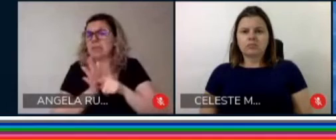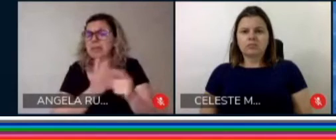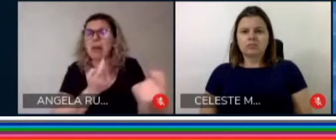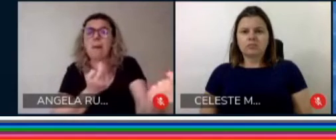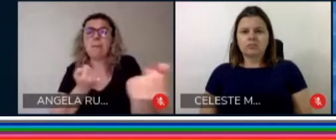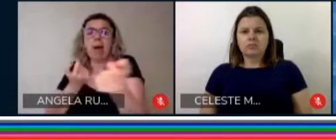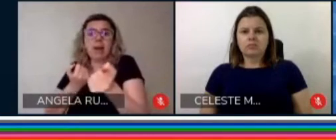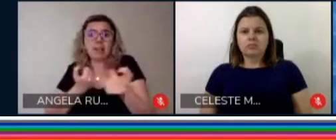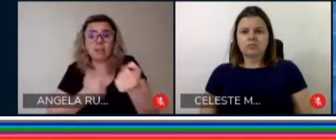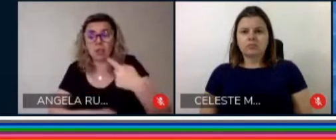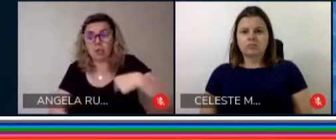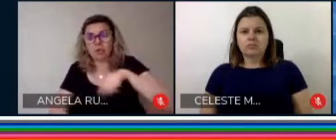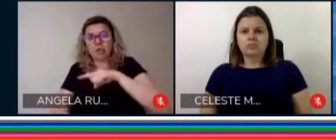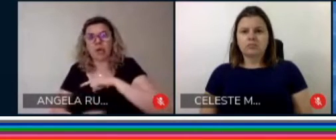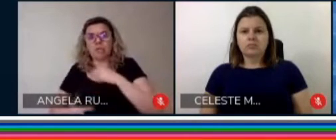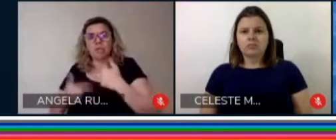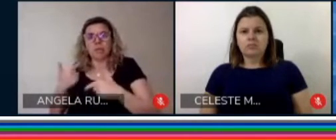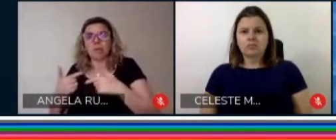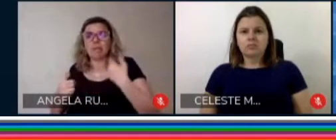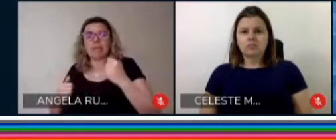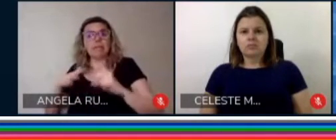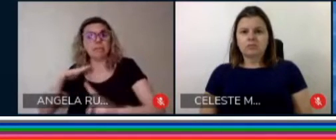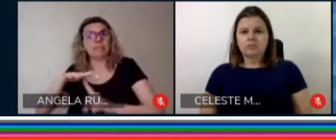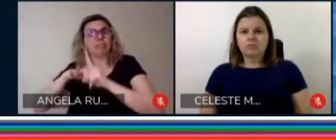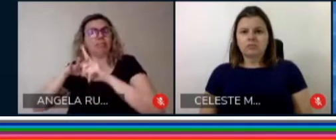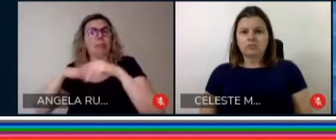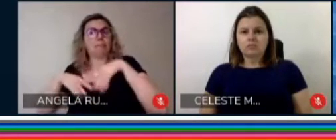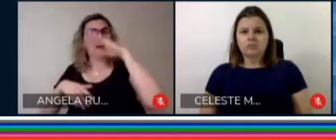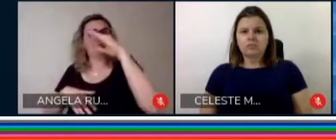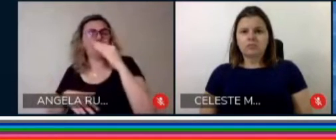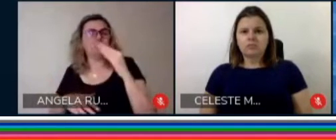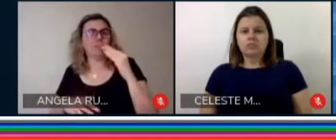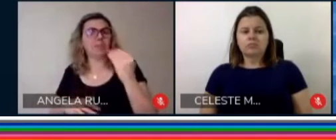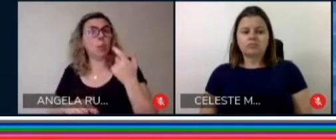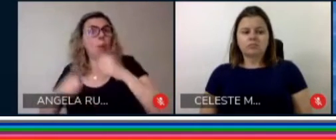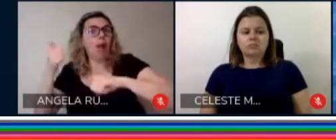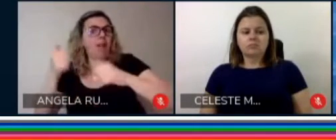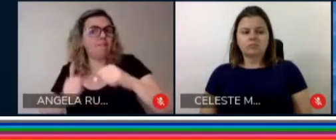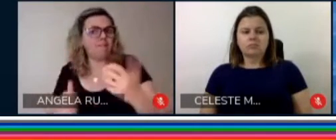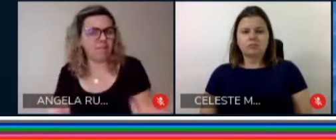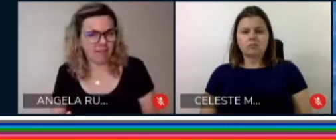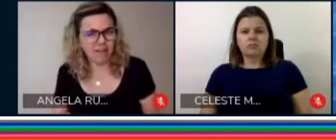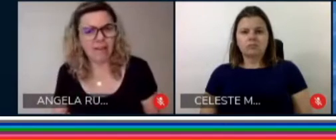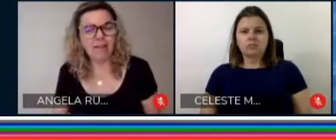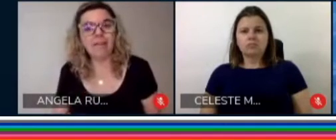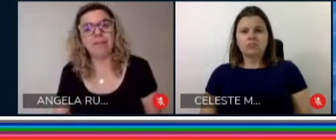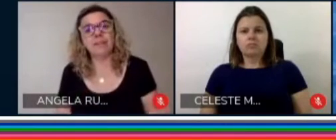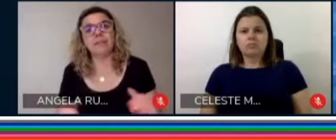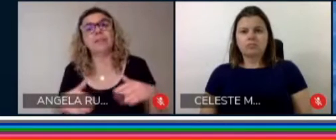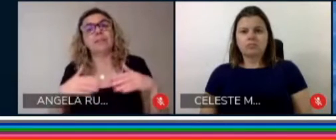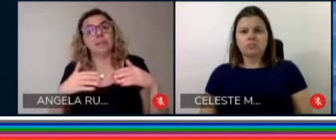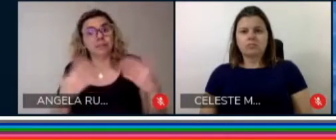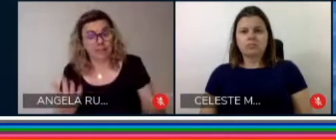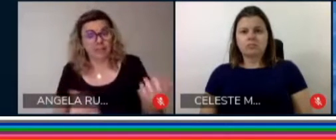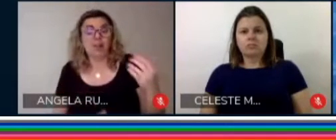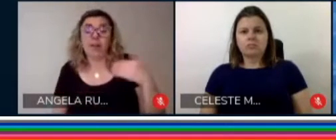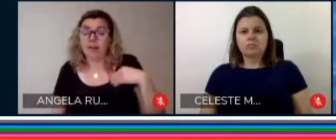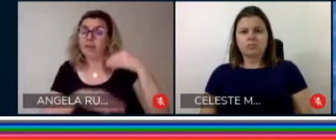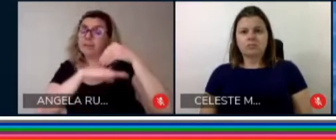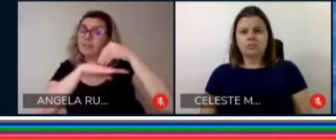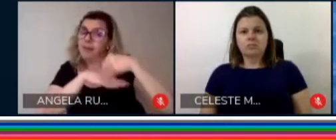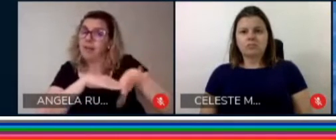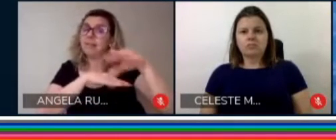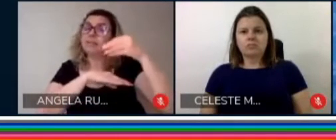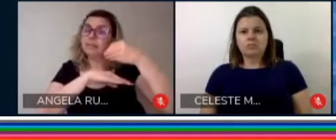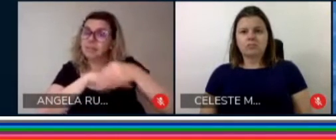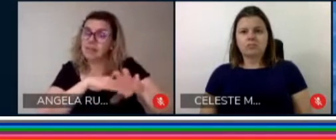nosso trabalho precisa de alguma forma se inserir naquilo de forma qualificada, né? Então eu digo isso muito